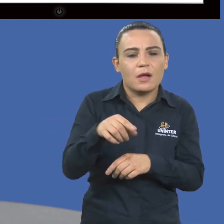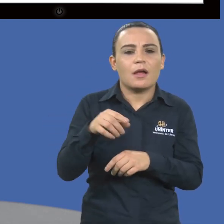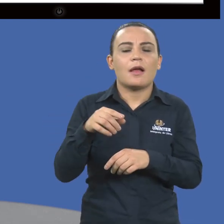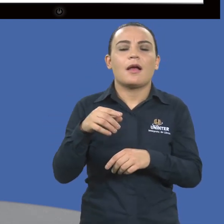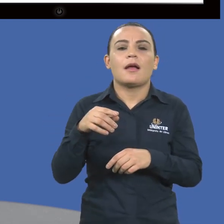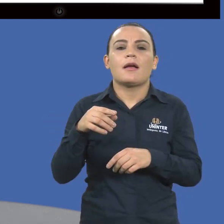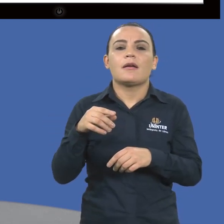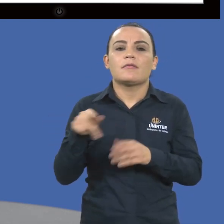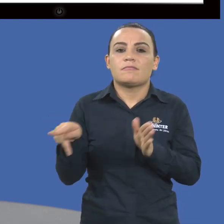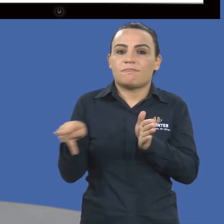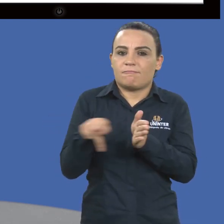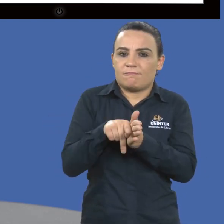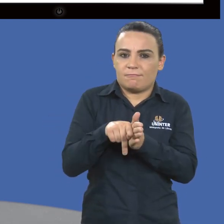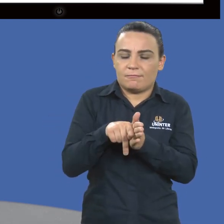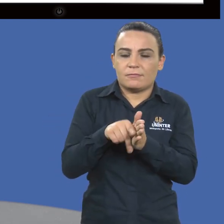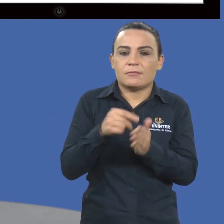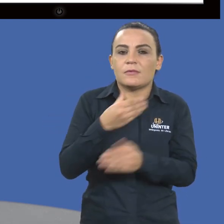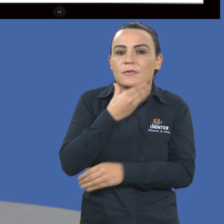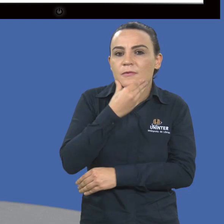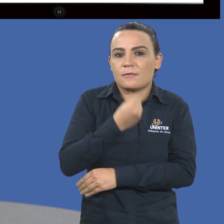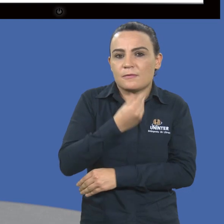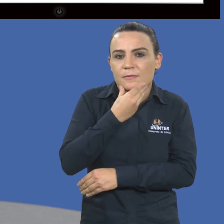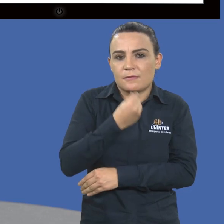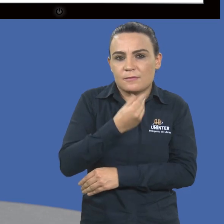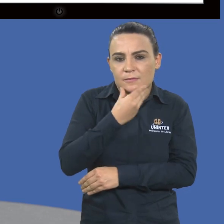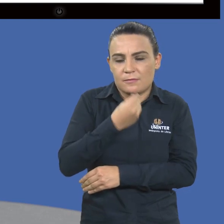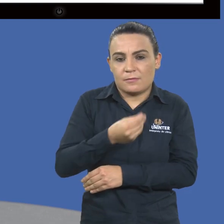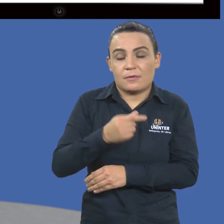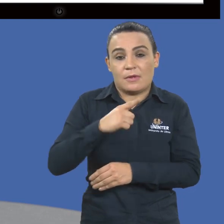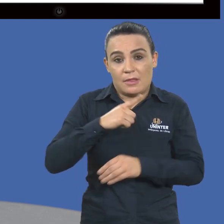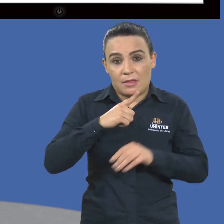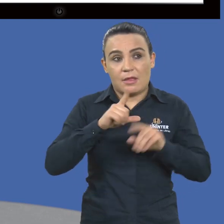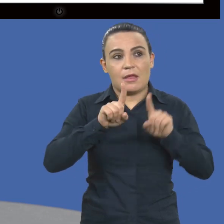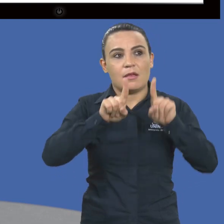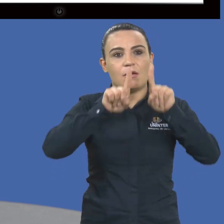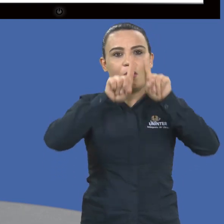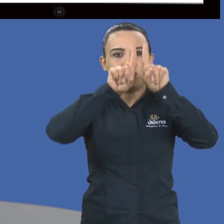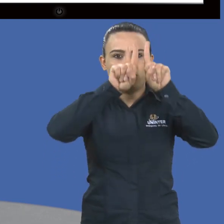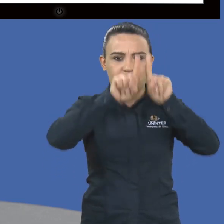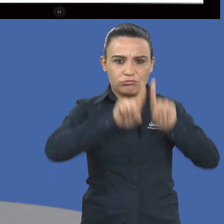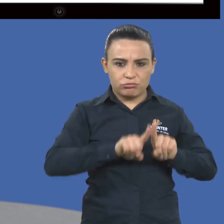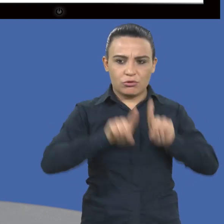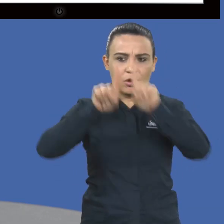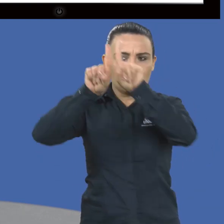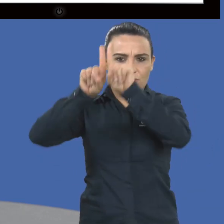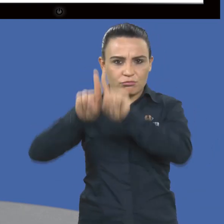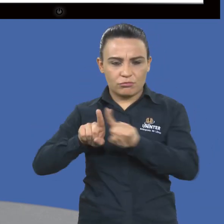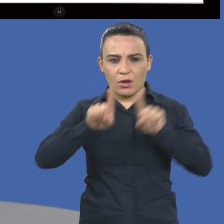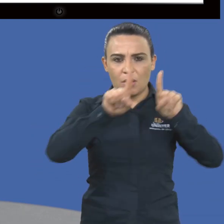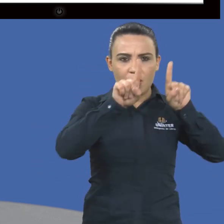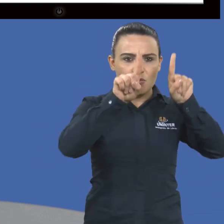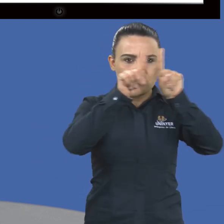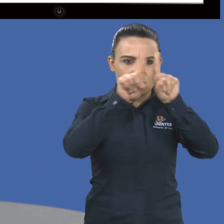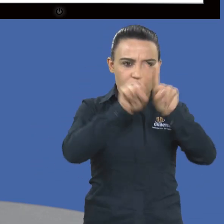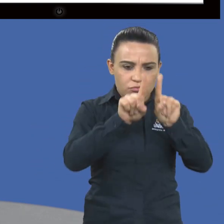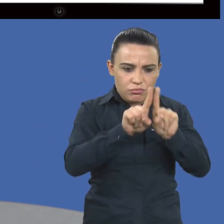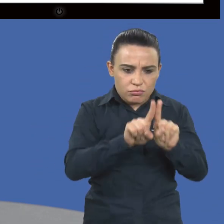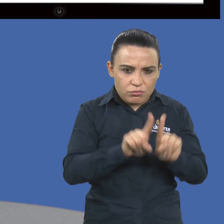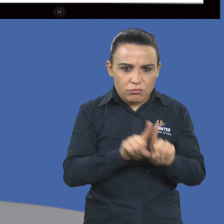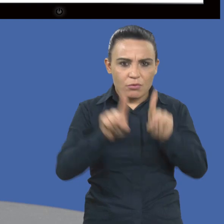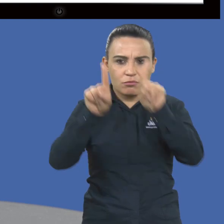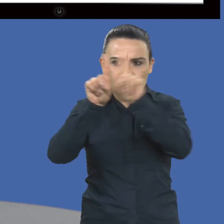Então, nessa bola azul, tem os cromossomos, alguns dos cromossomos de um homem e,